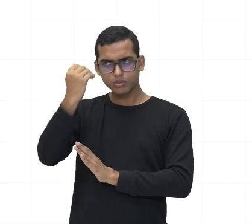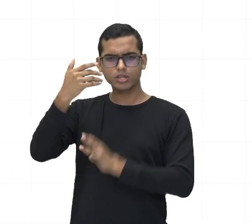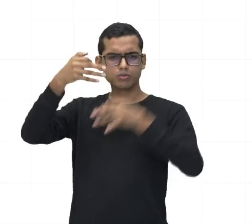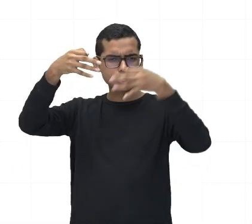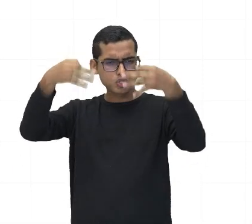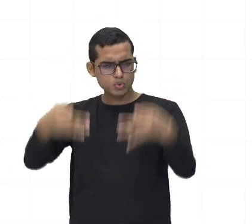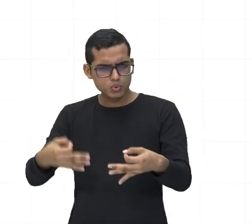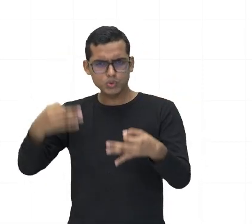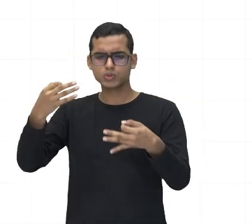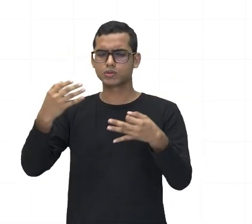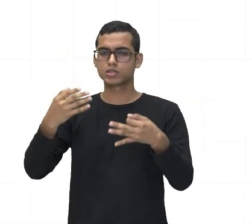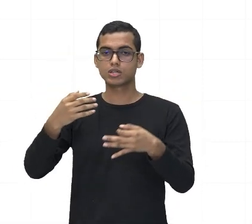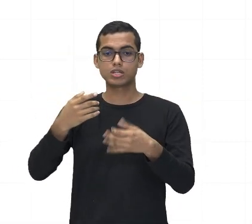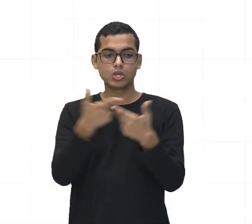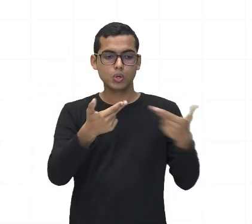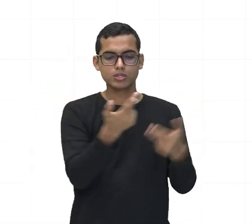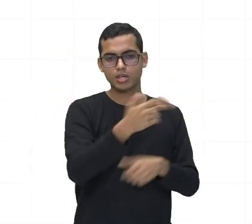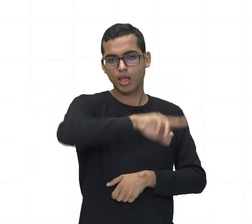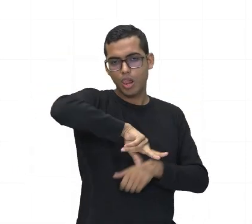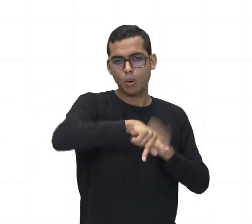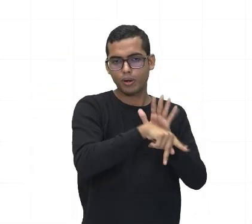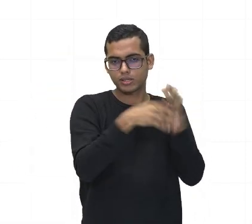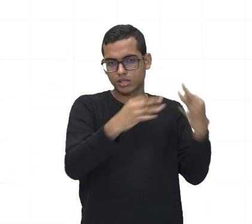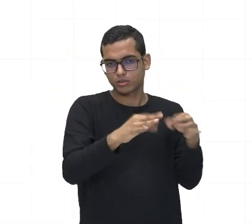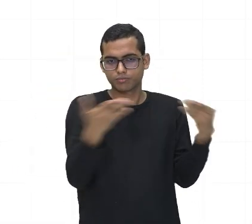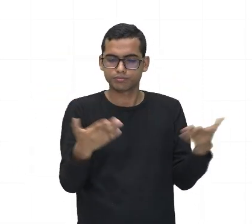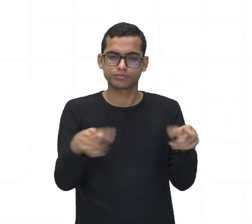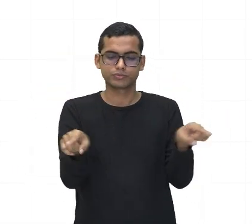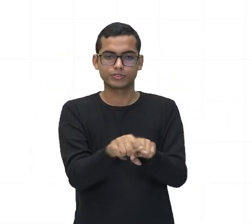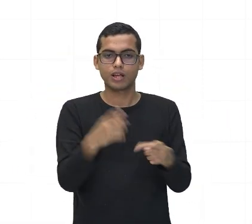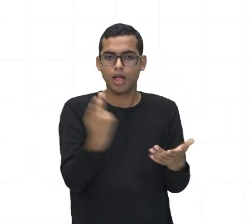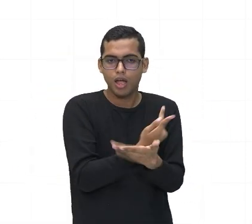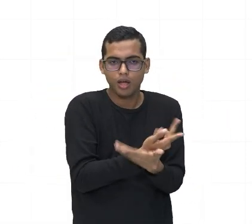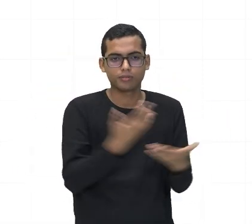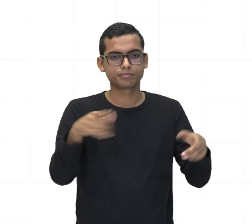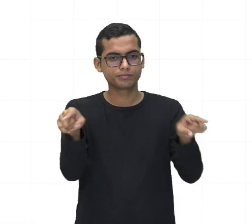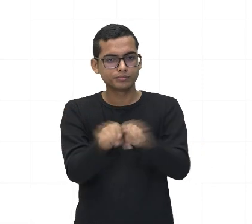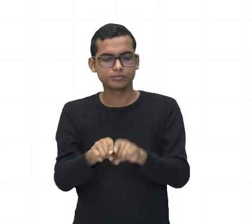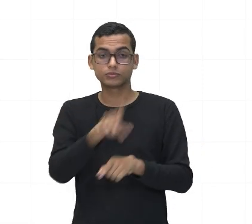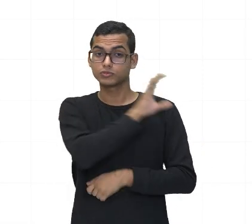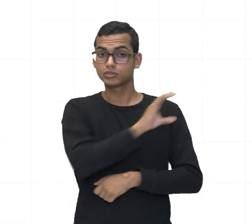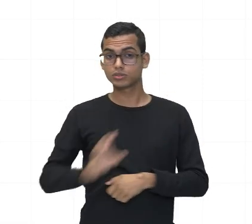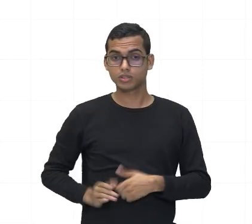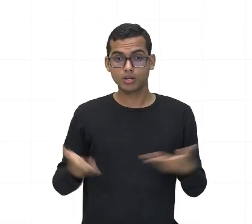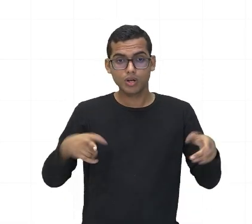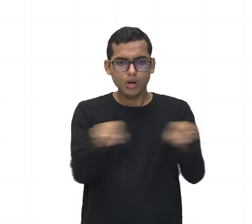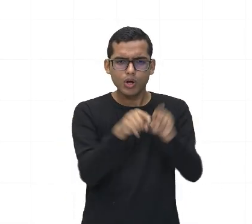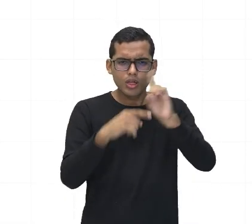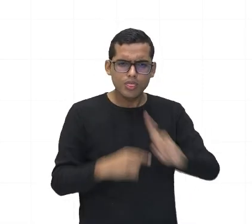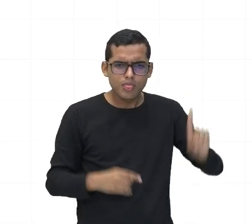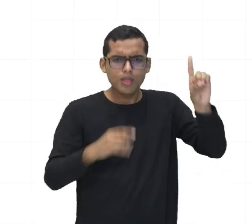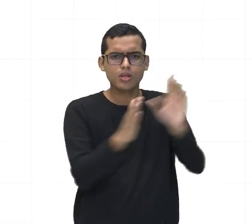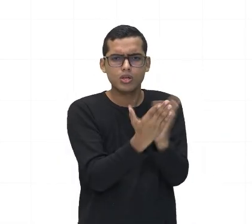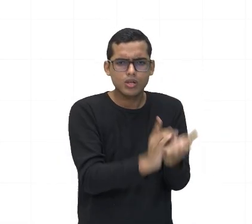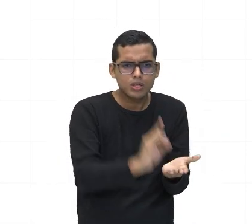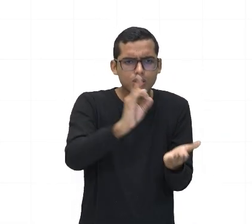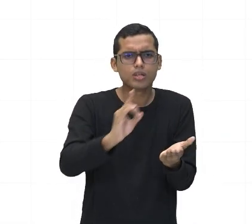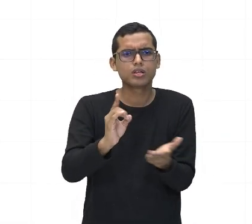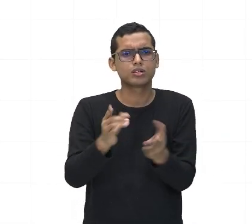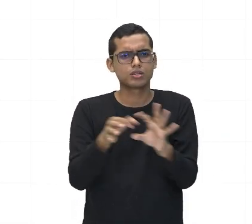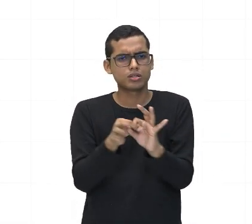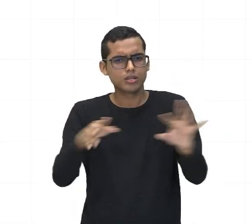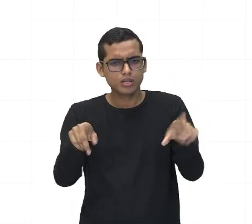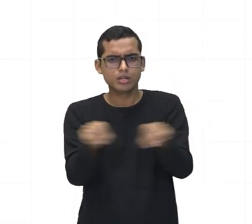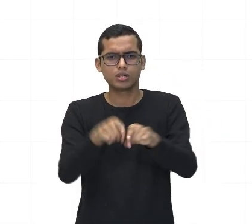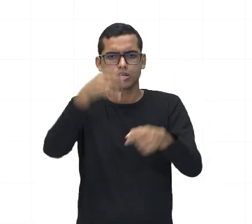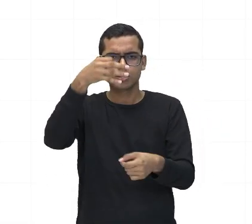vamos ver que o Deus bíblico promove a justiça e estabelece o direito. É um Deus que liberta escravos, faz justiça aos órfãos e viúvas e se